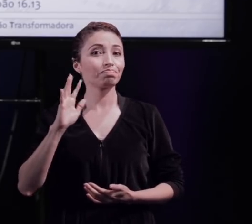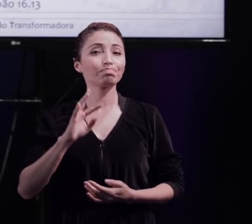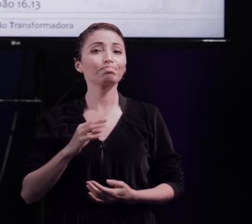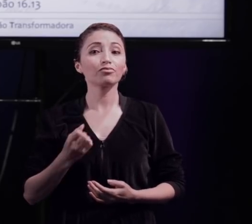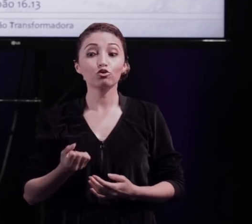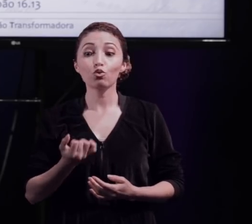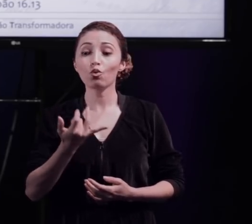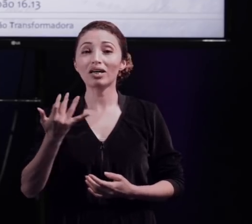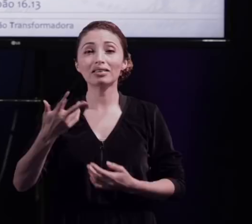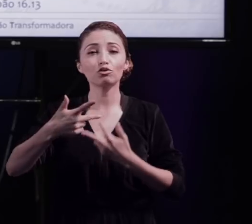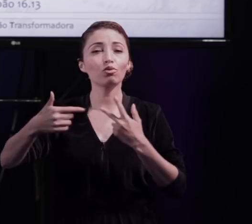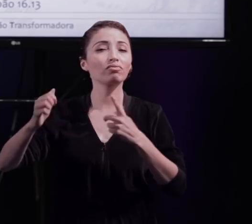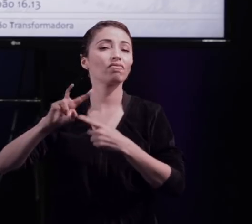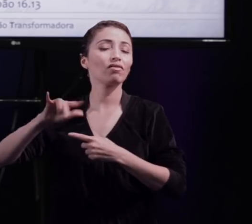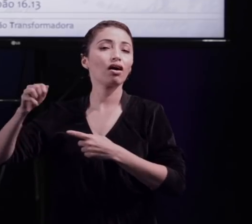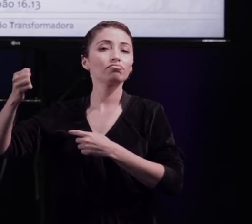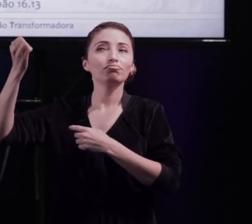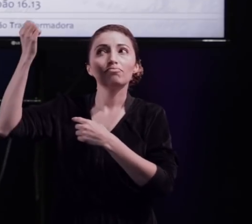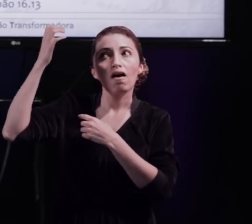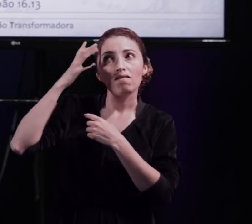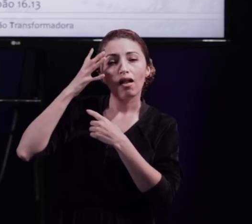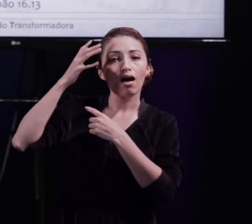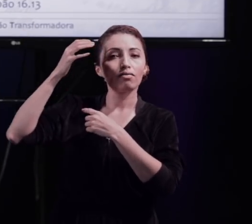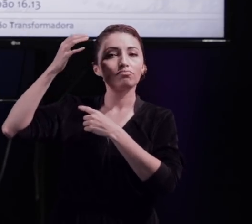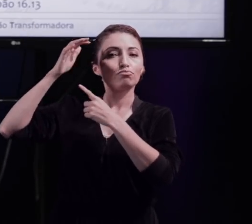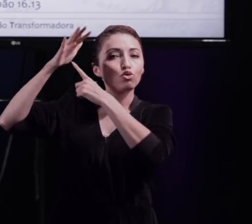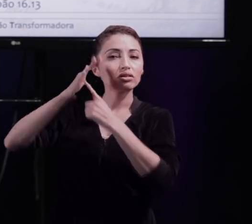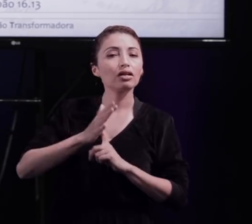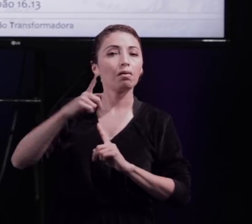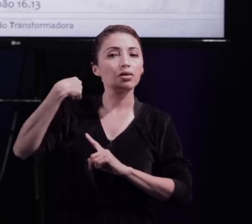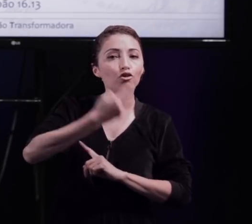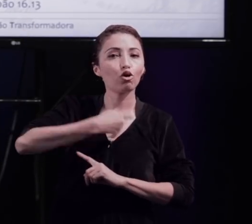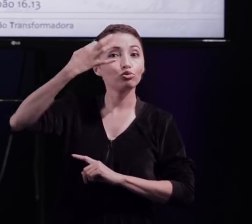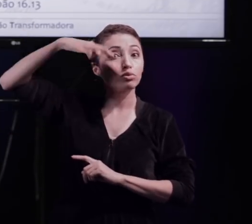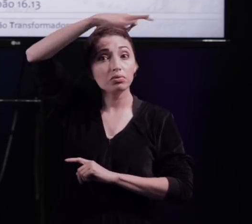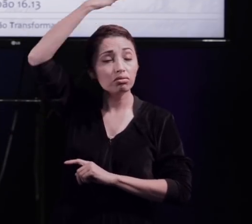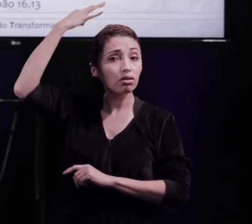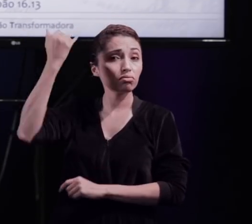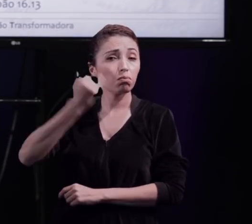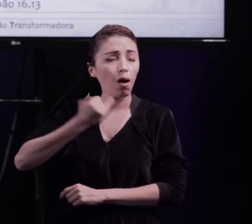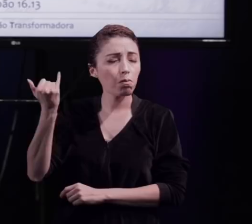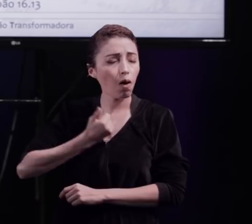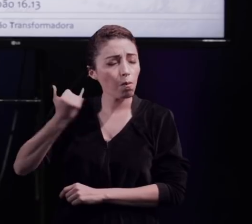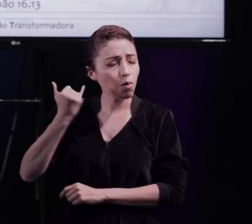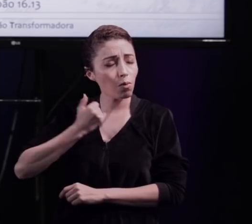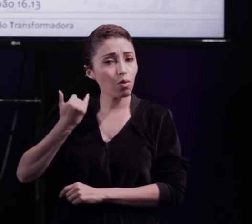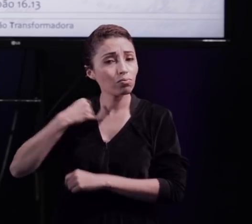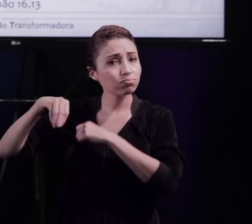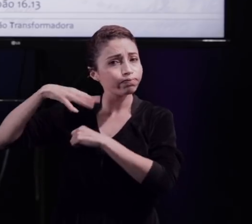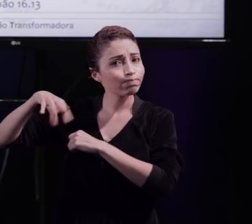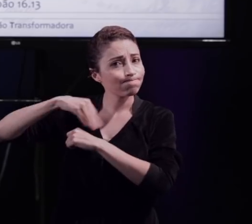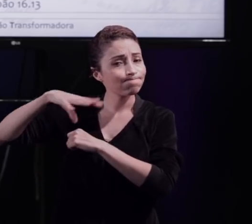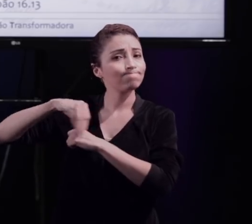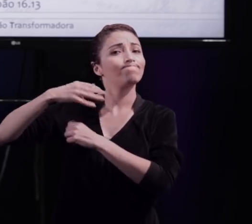ainda seriam reveladas pelo Espírito Santo. O Espírito Santo fala